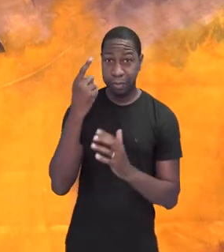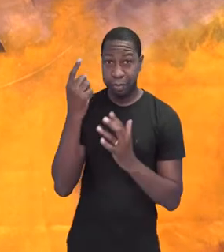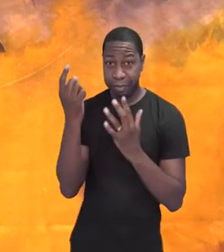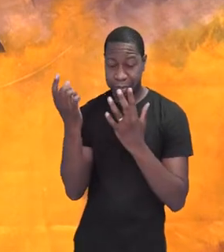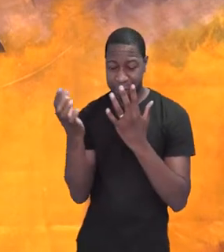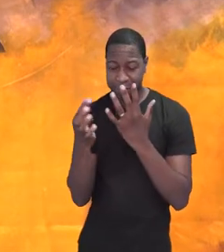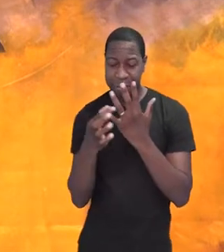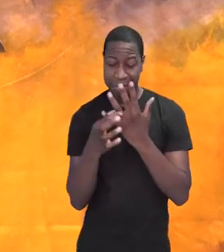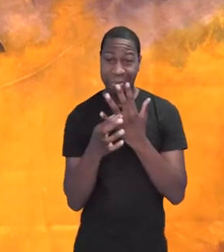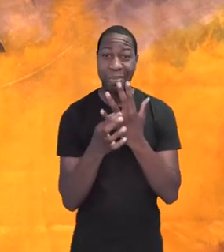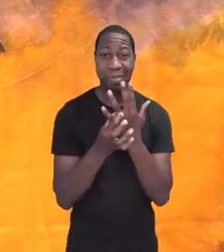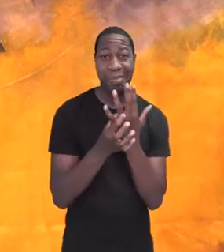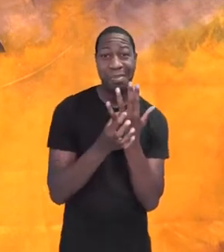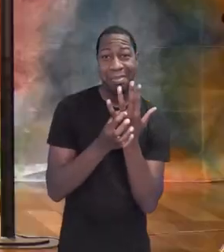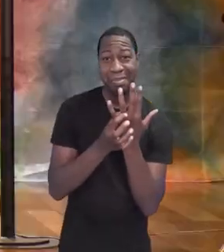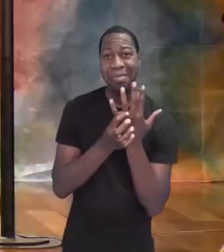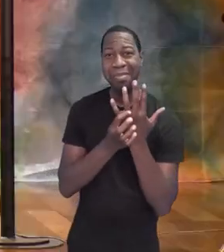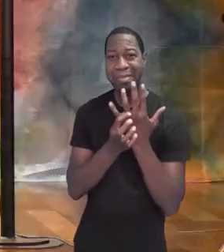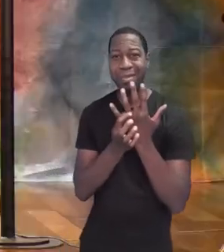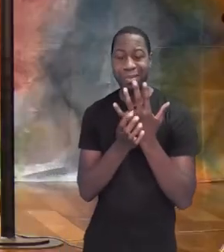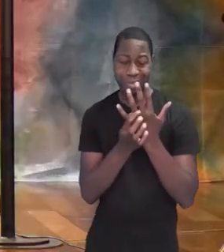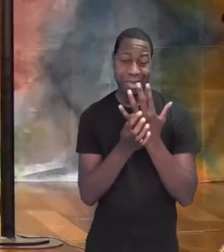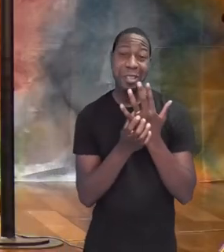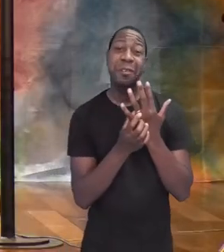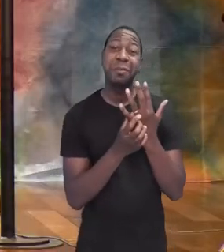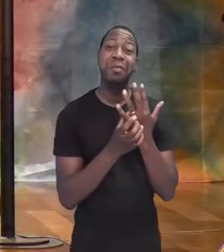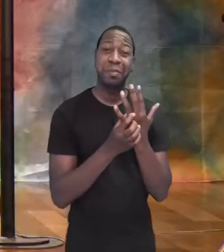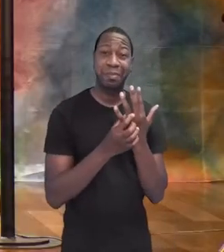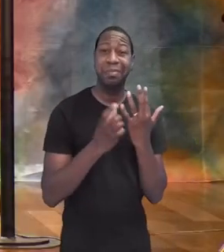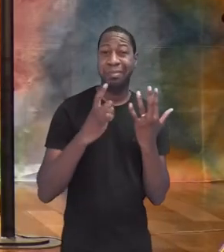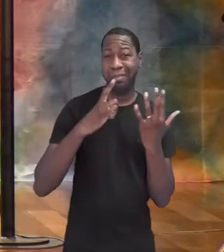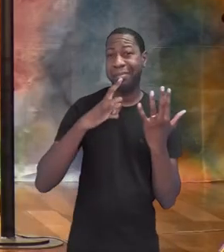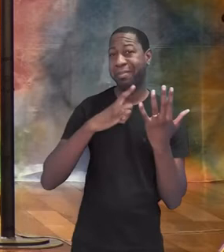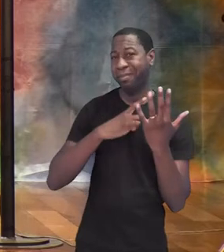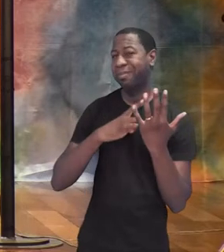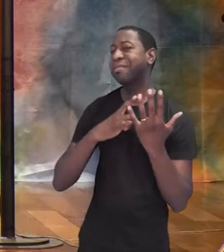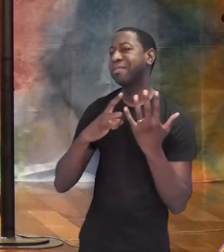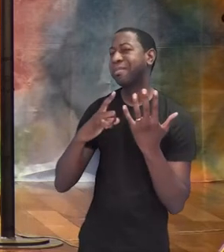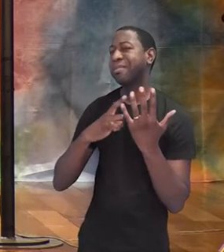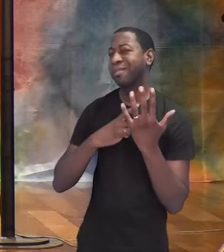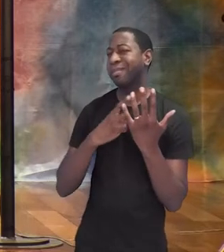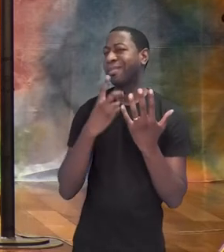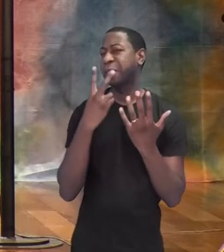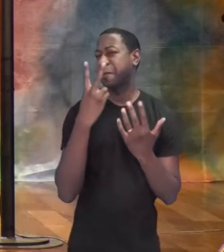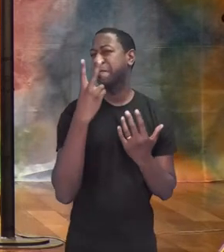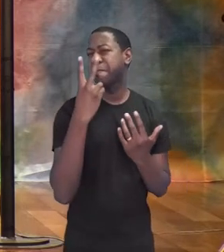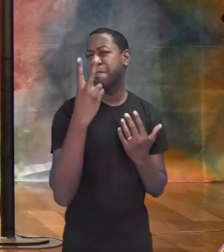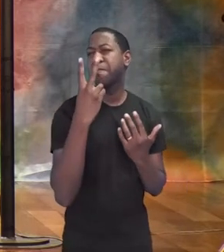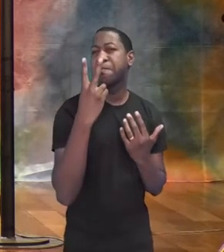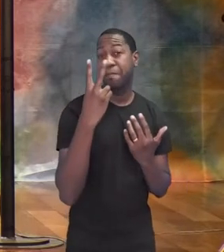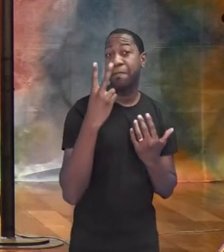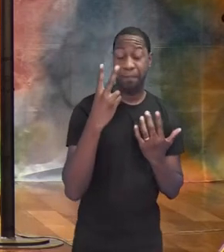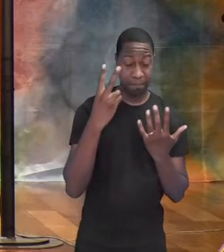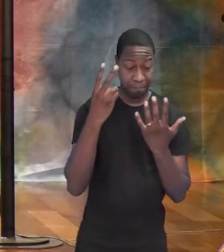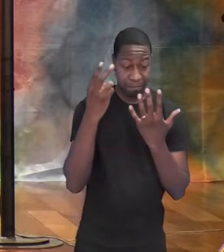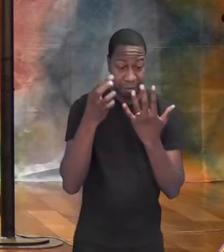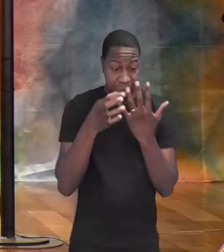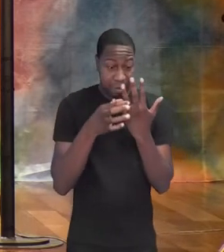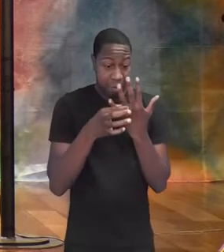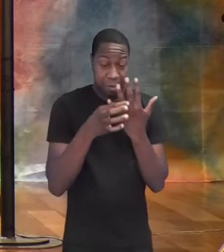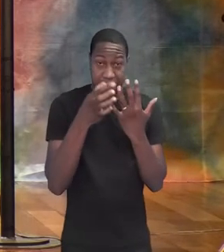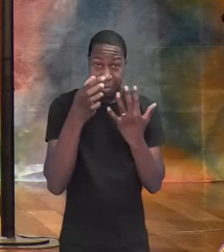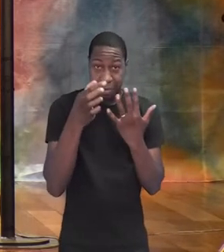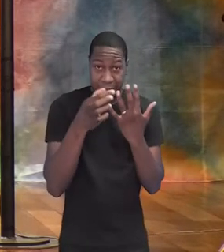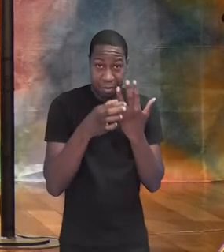Uma aliança, moça esqueceu que tinha duas alianças no